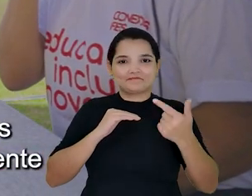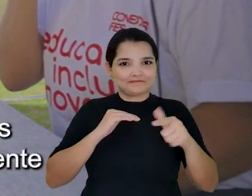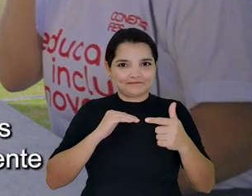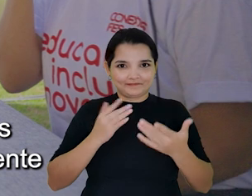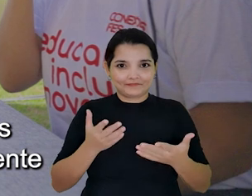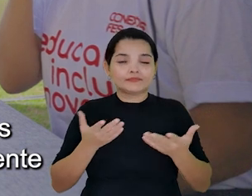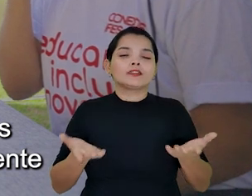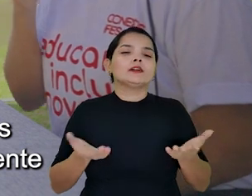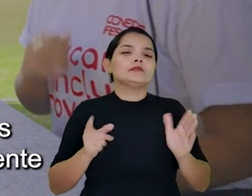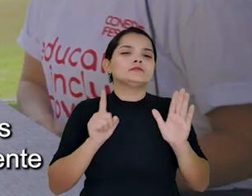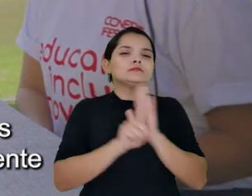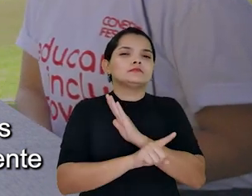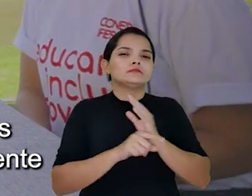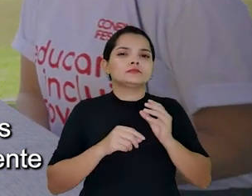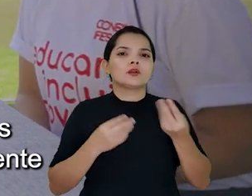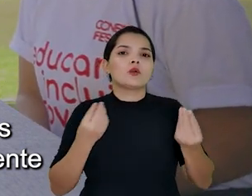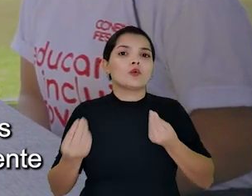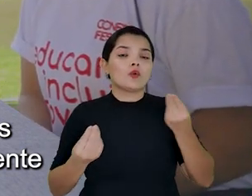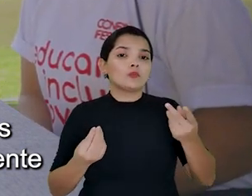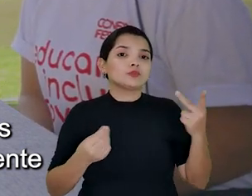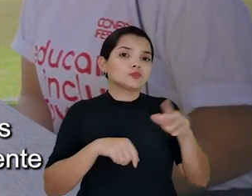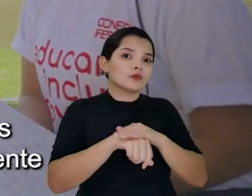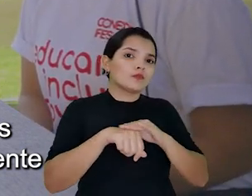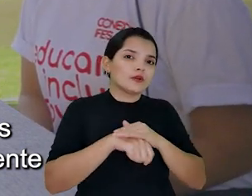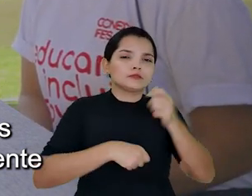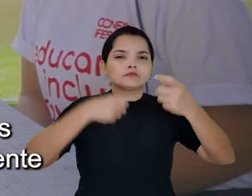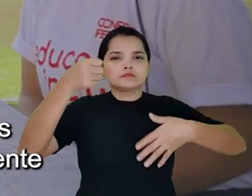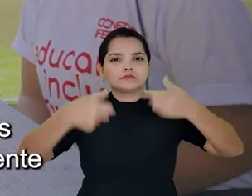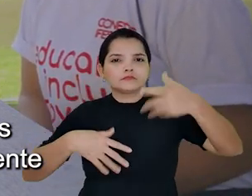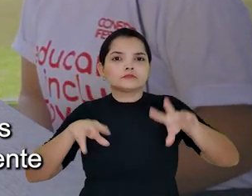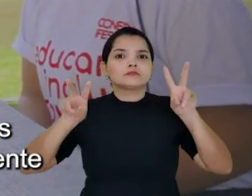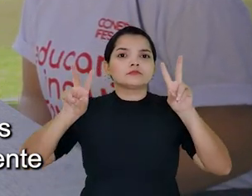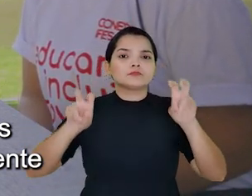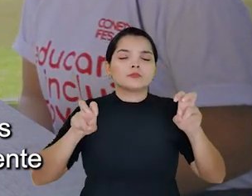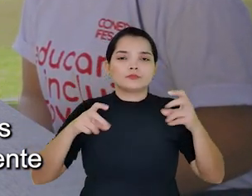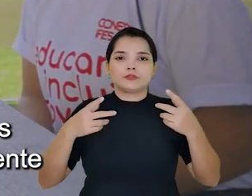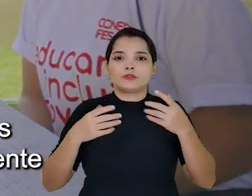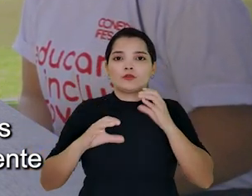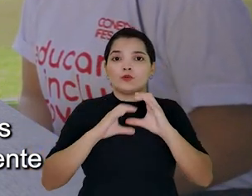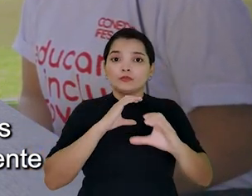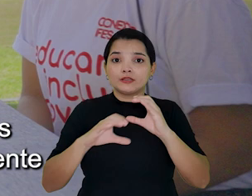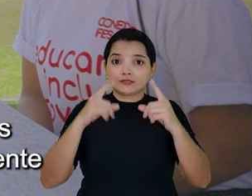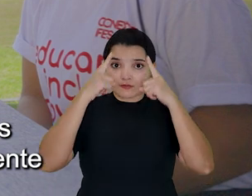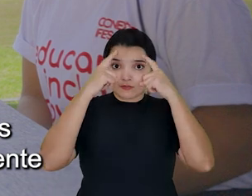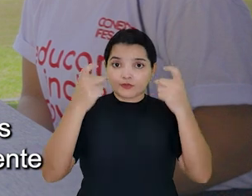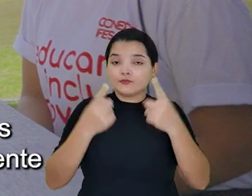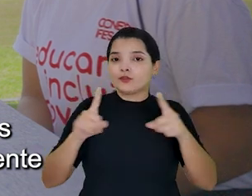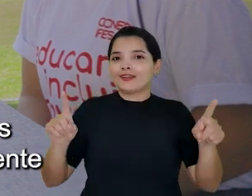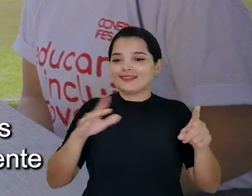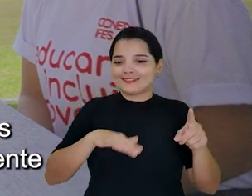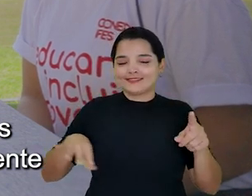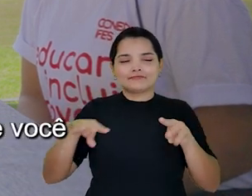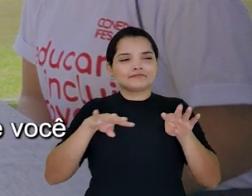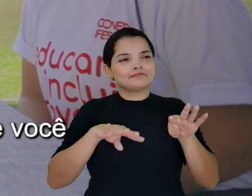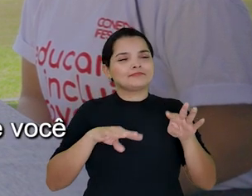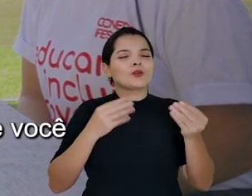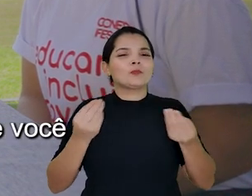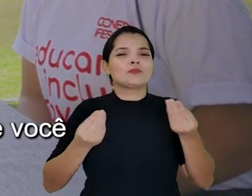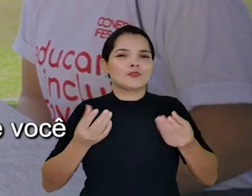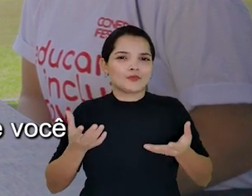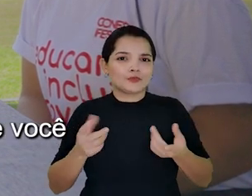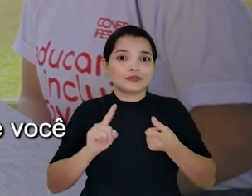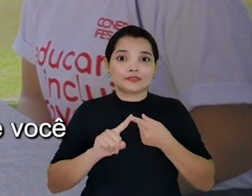eh sobre comunicação não violenta com esses servidores e o o que se espera de de um ambiente de